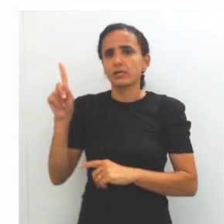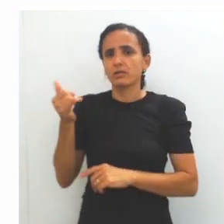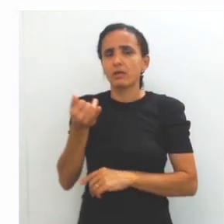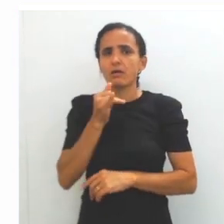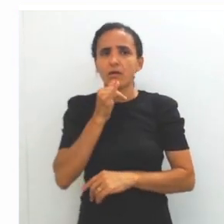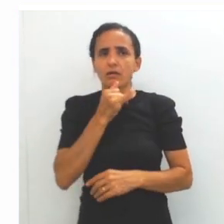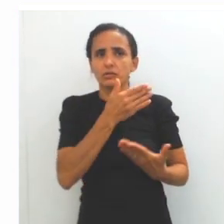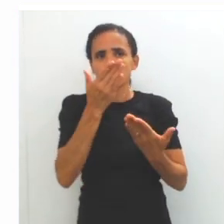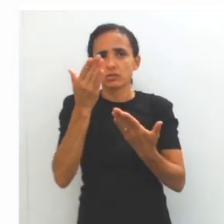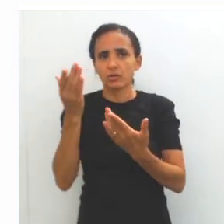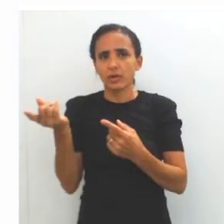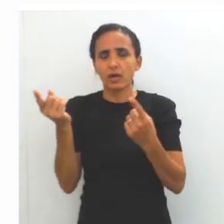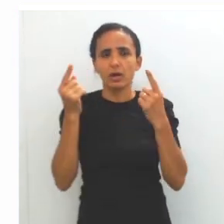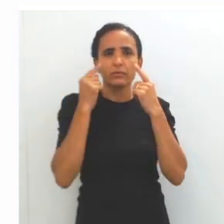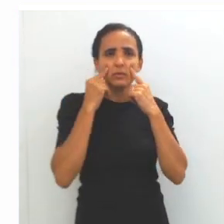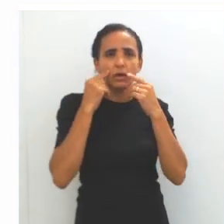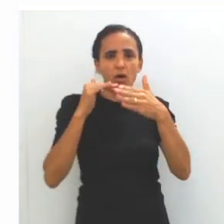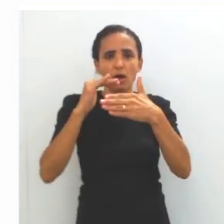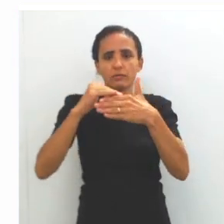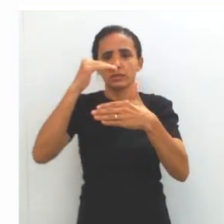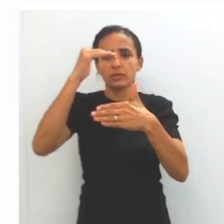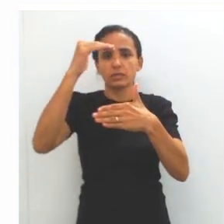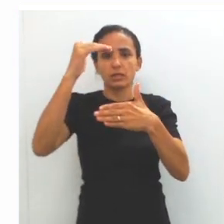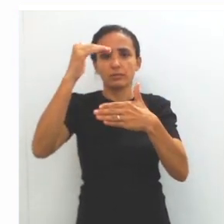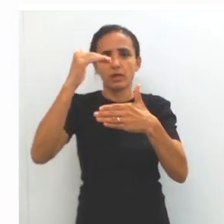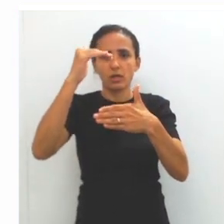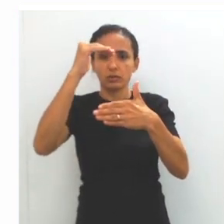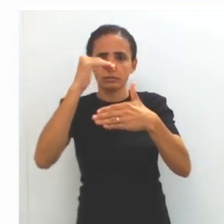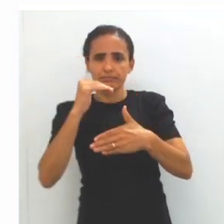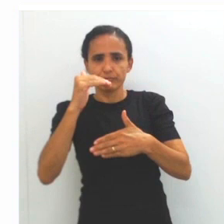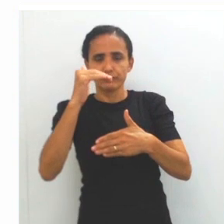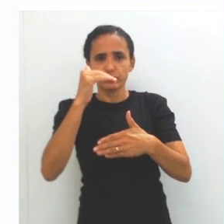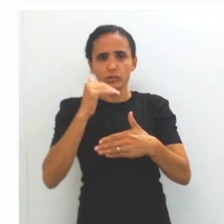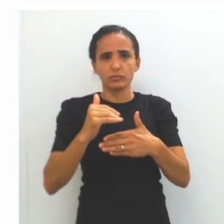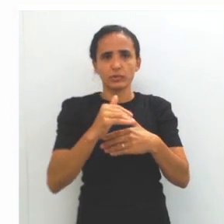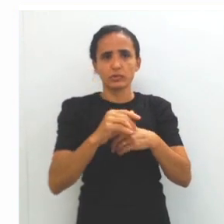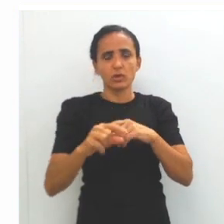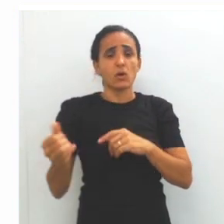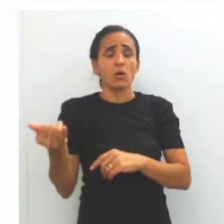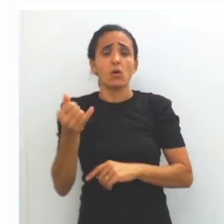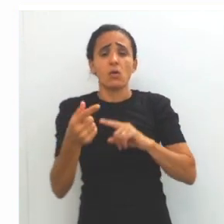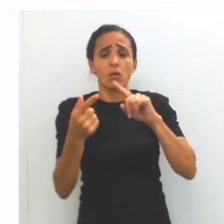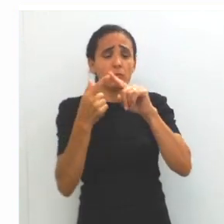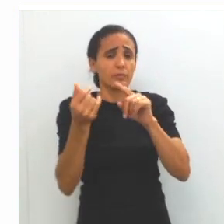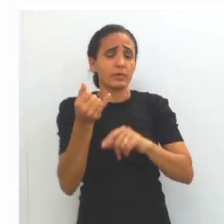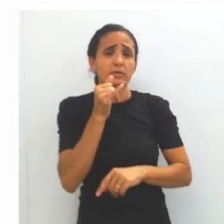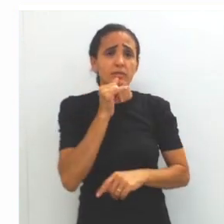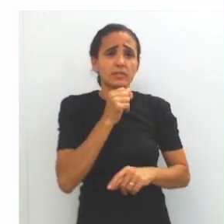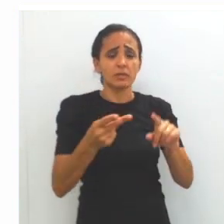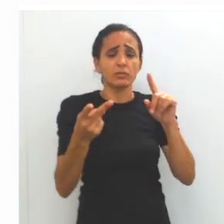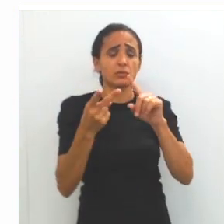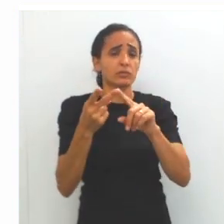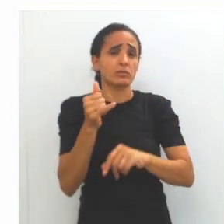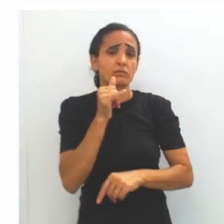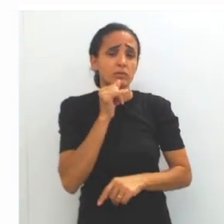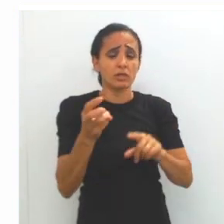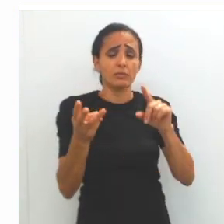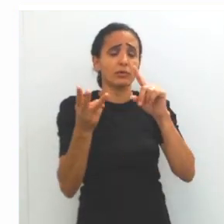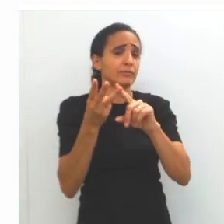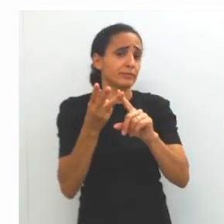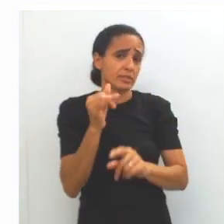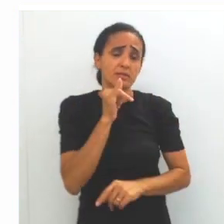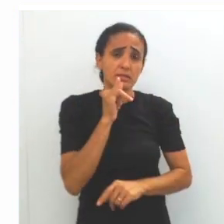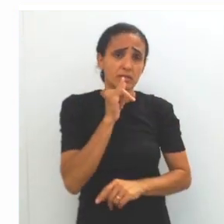que a posição do eixo, do meio, do centro, não está legal no primeiro exemplo, nem no segundo, nem no